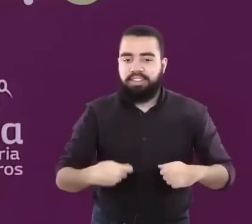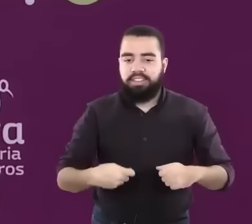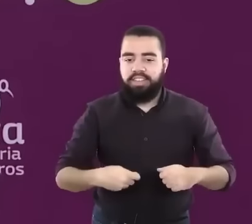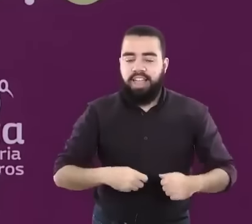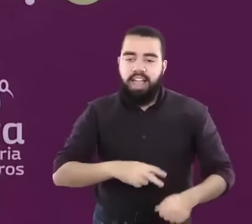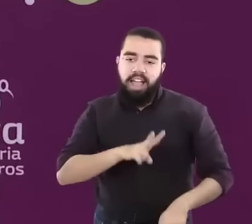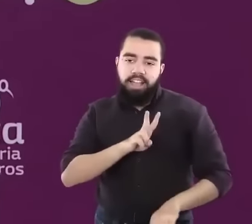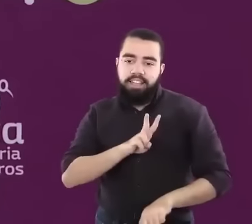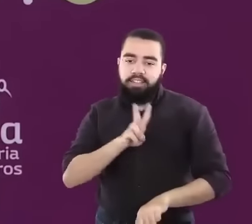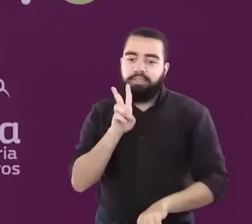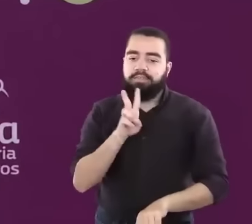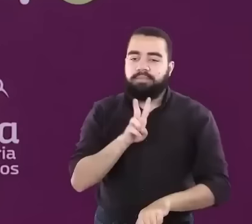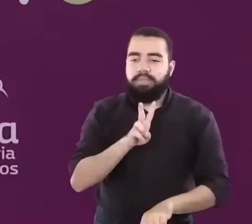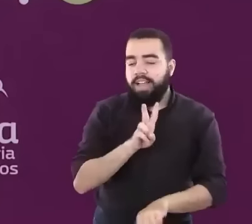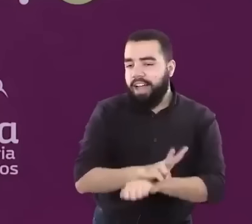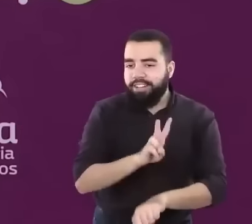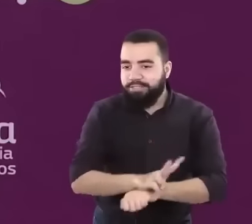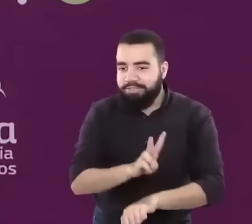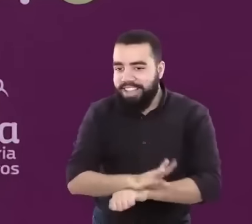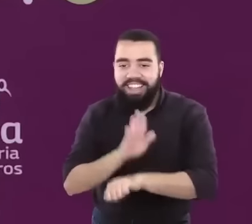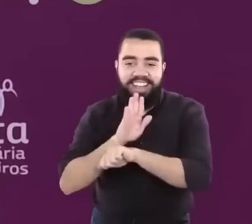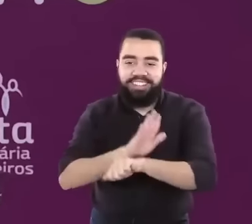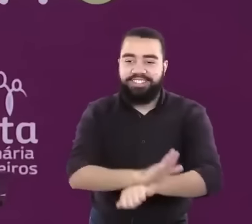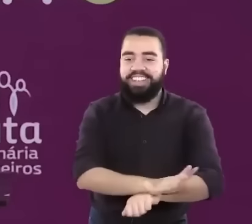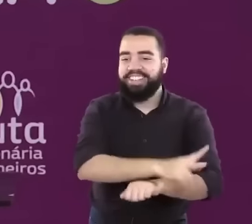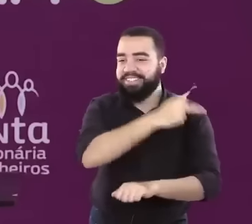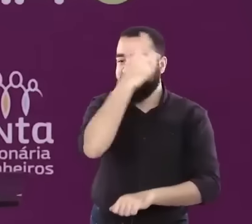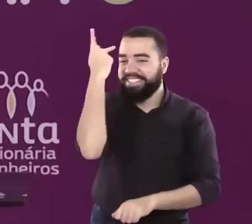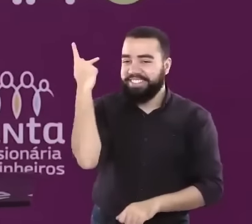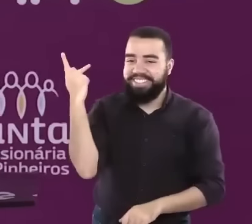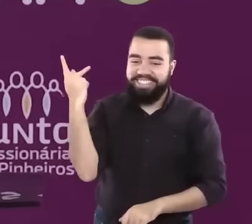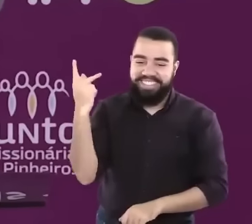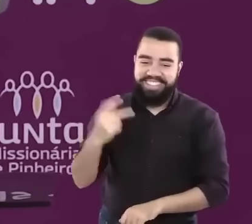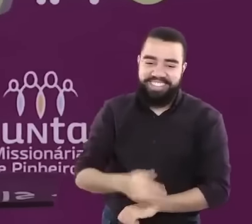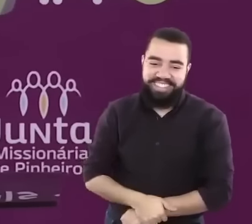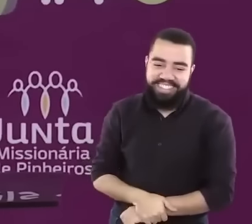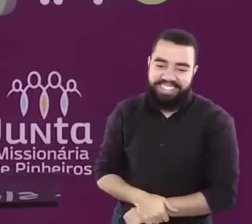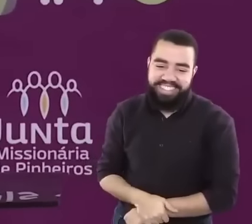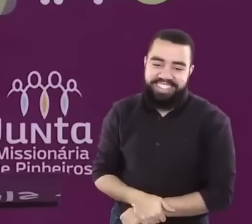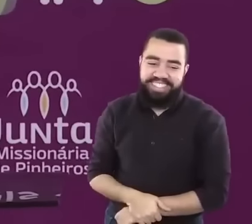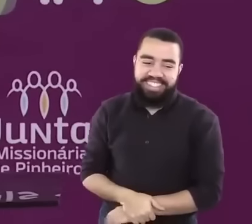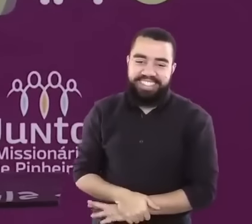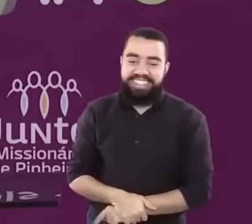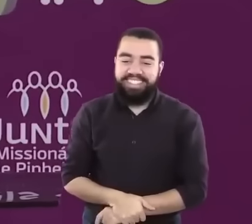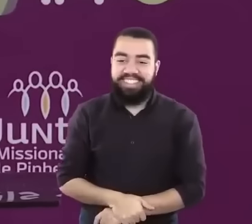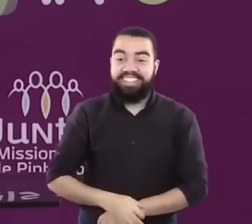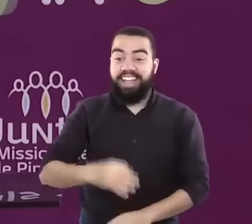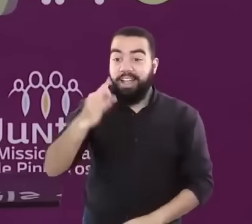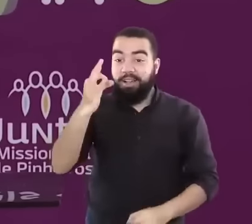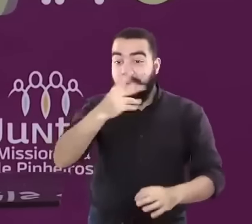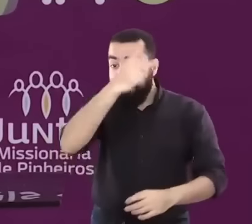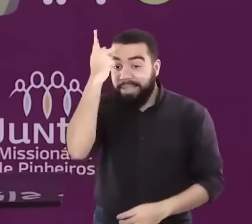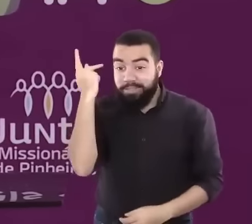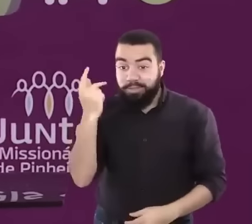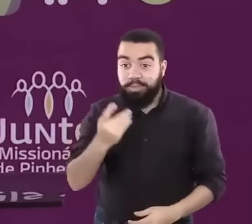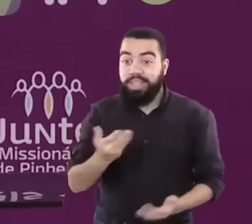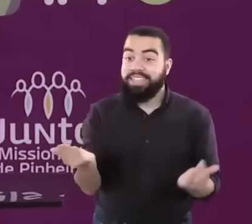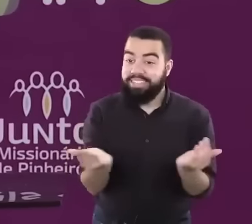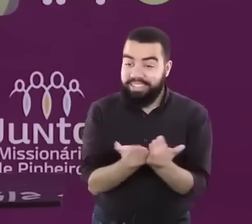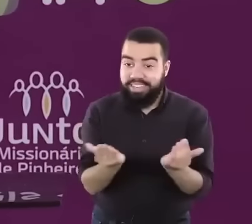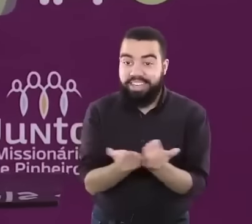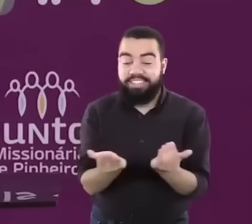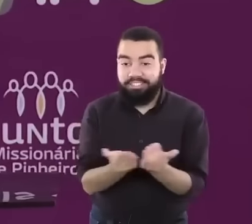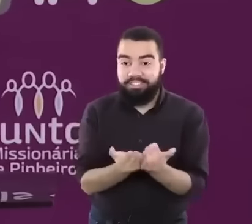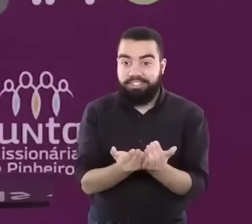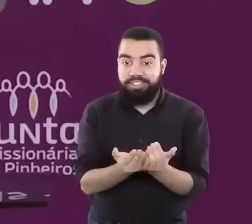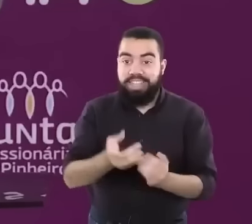egoísmo mas o ímpio ou o justo ele é abençoado por Deus de tal maneira que